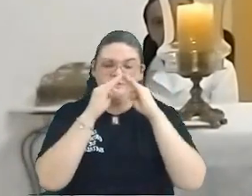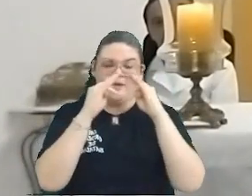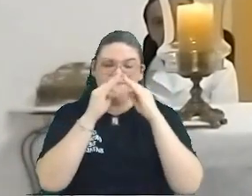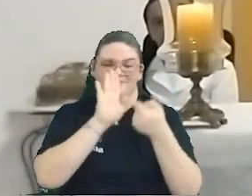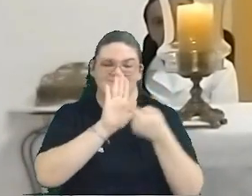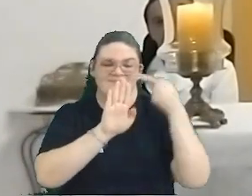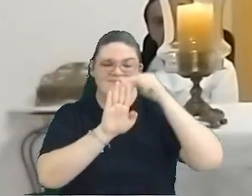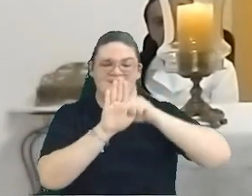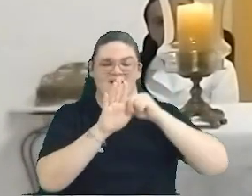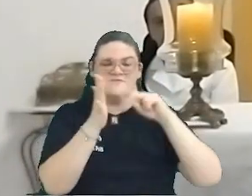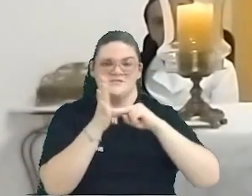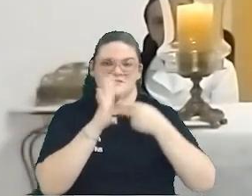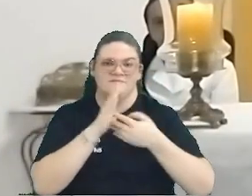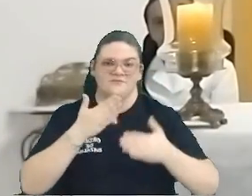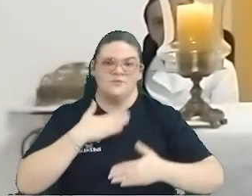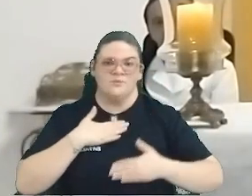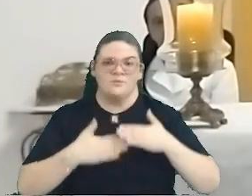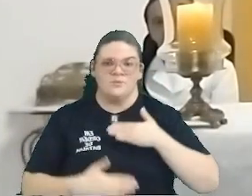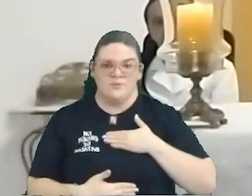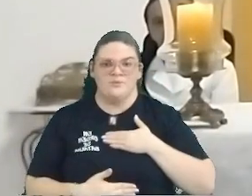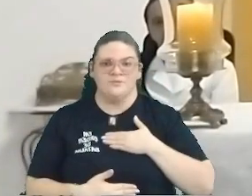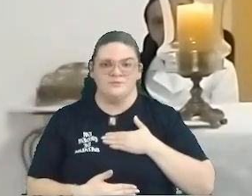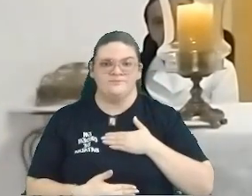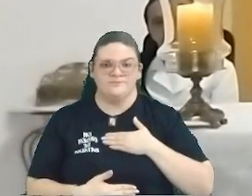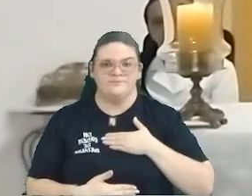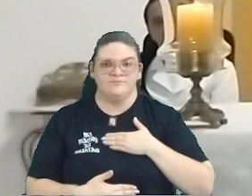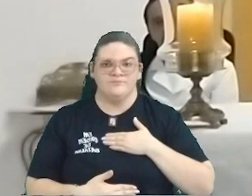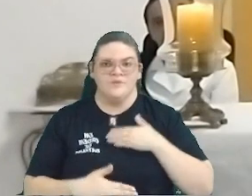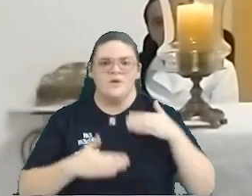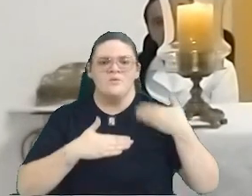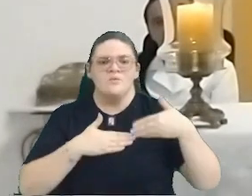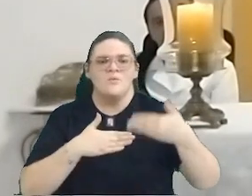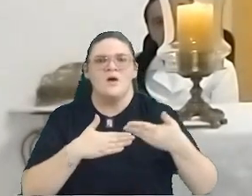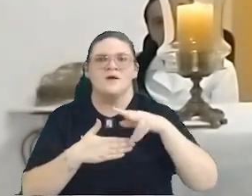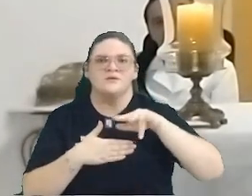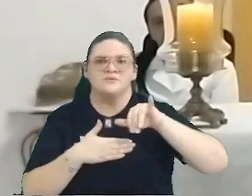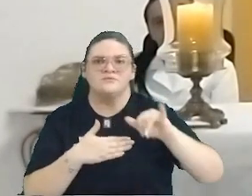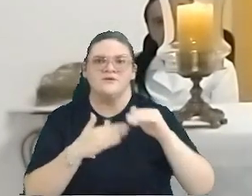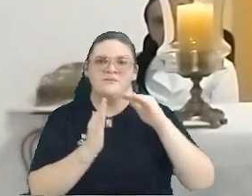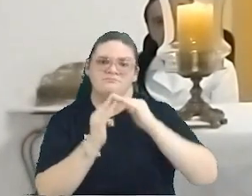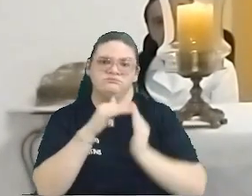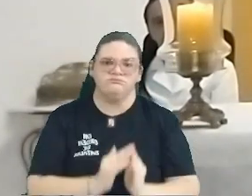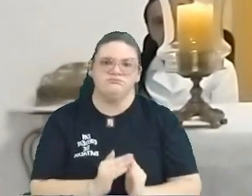corpo. Quando é que este templo será destruído? Lá na cruz.